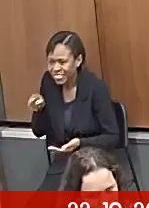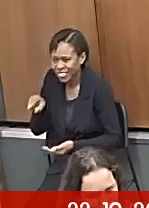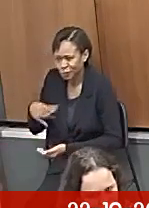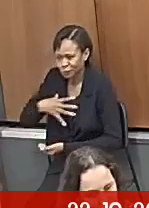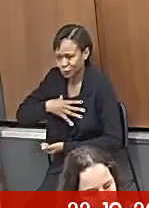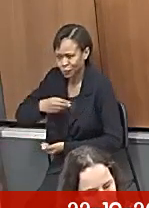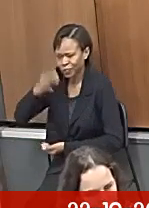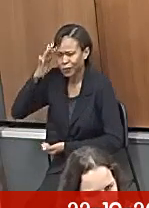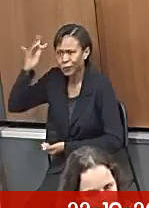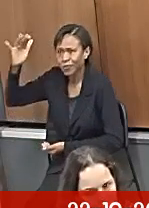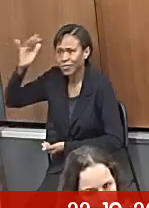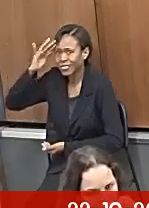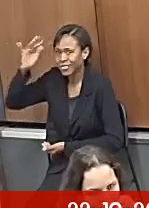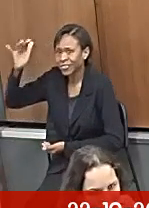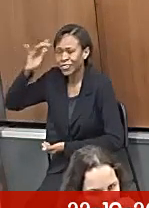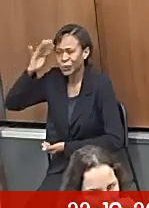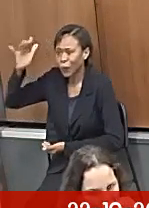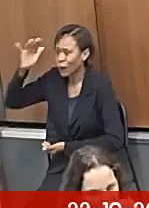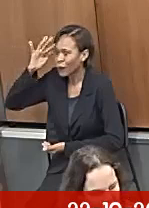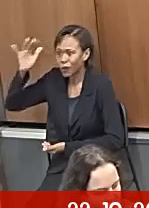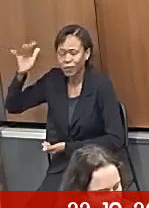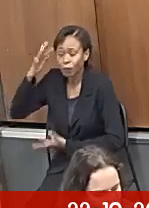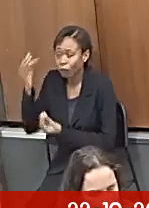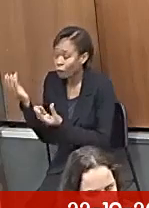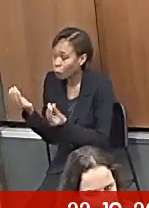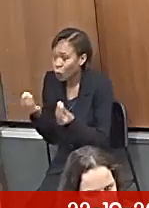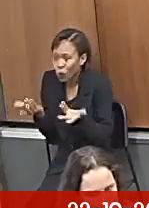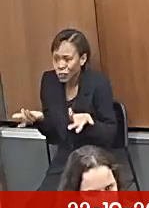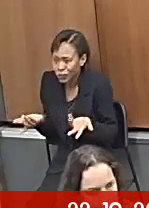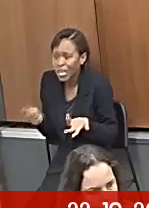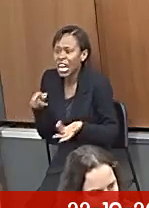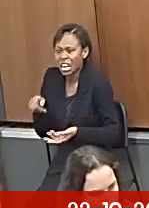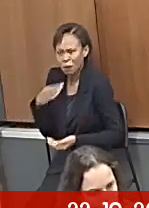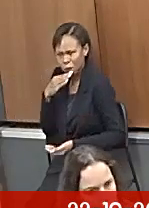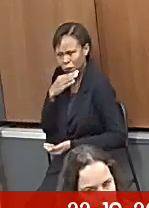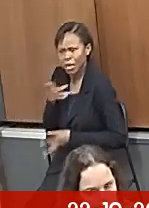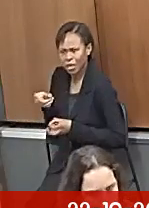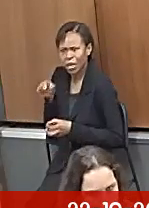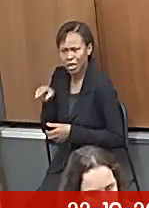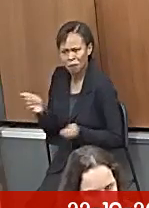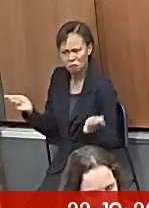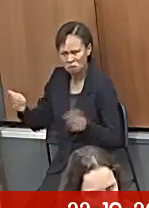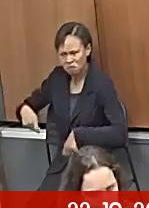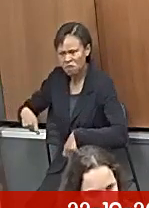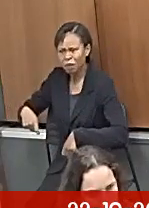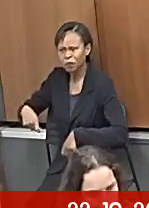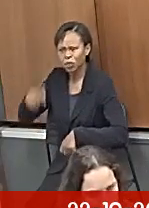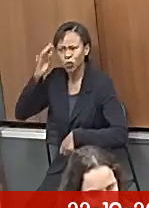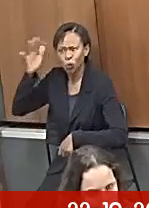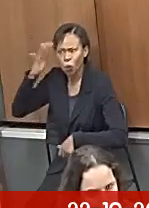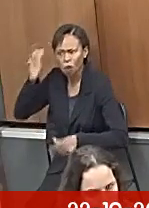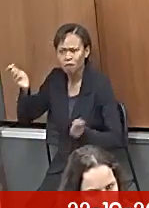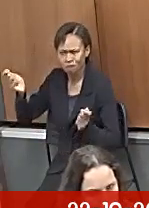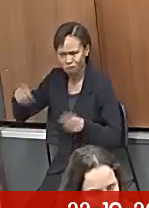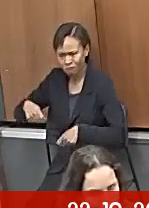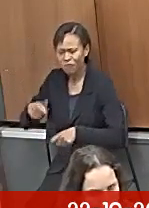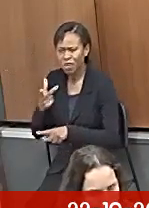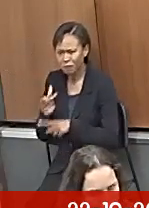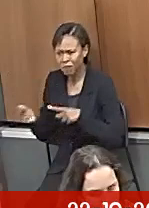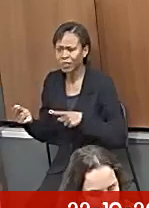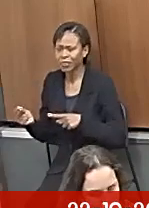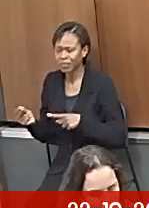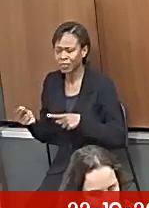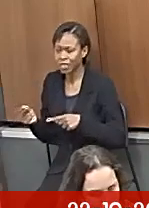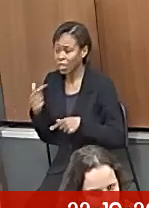sonhos. E eu percebo que ele é capaz de realizar cada um deles. Não